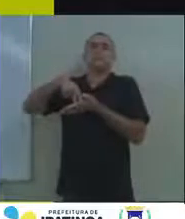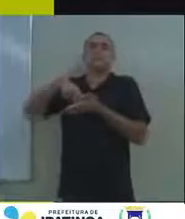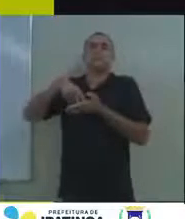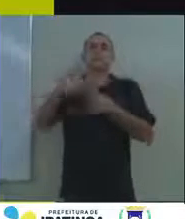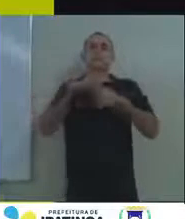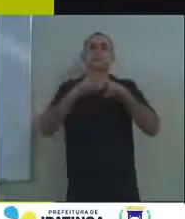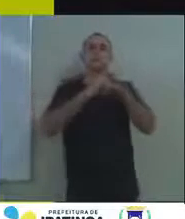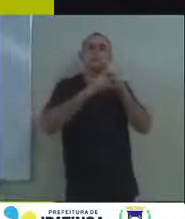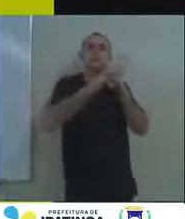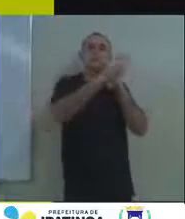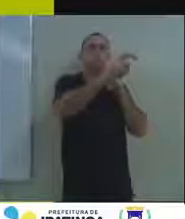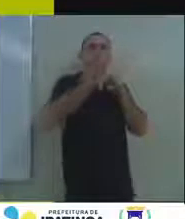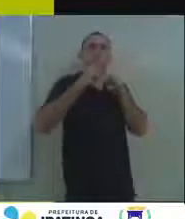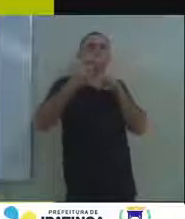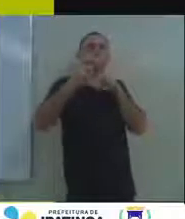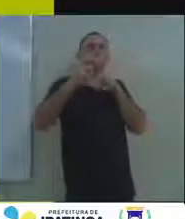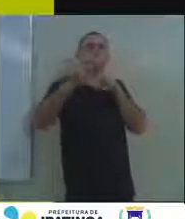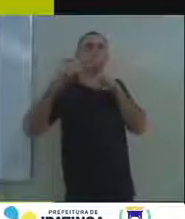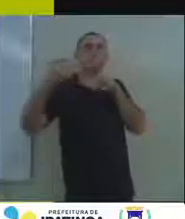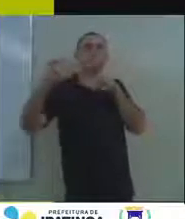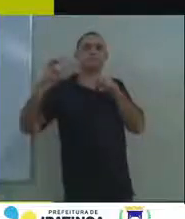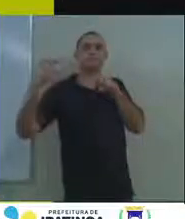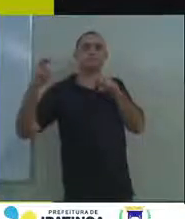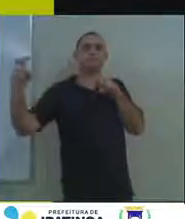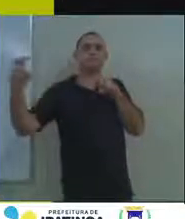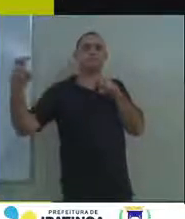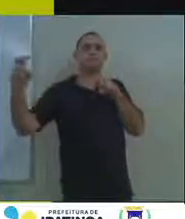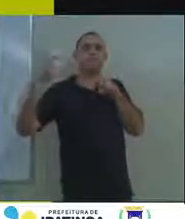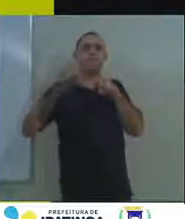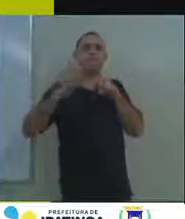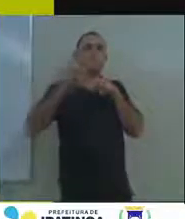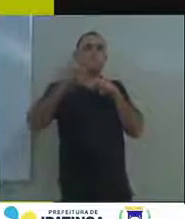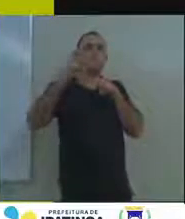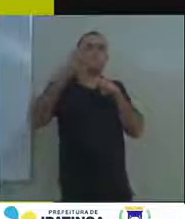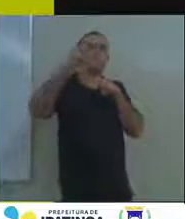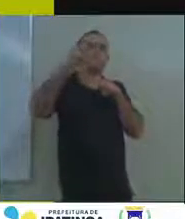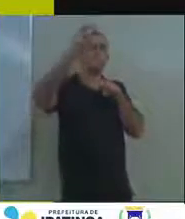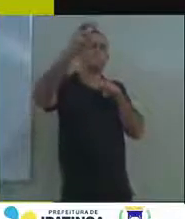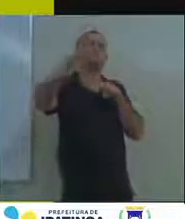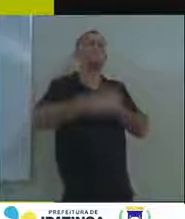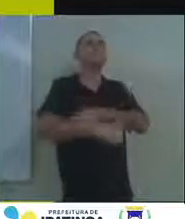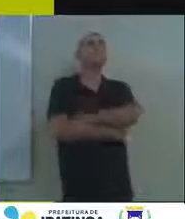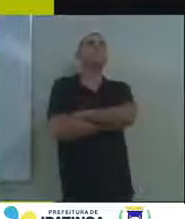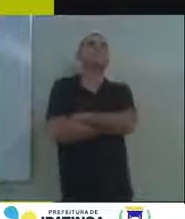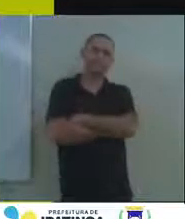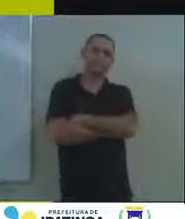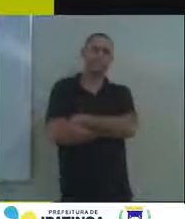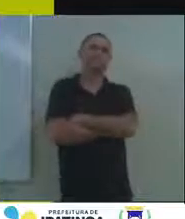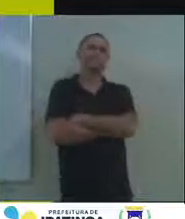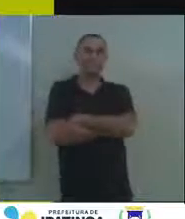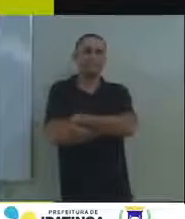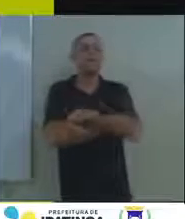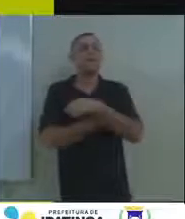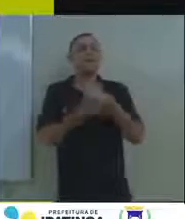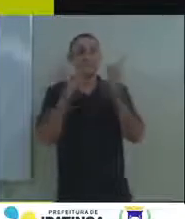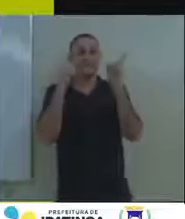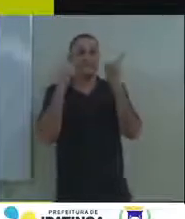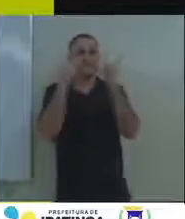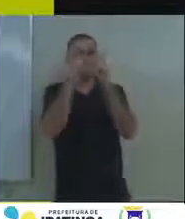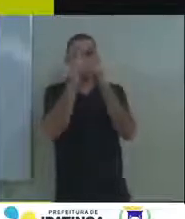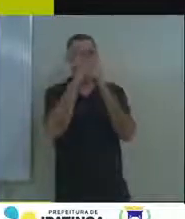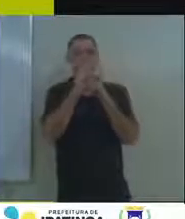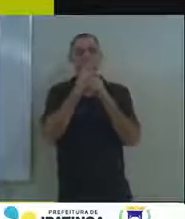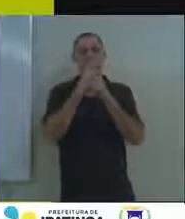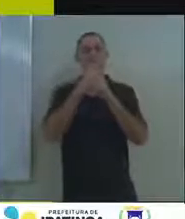de cadeiras, um aluno atrás do outro, a gente sabe que ela é prejudicial, tanto para o